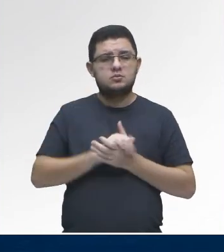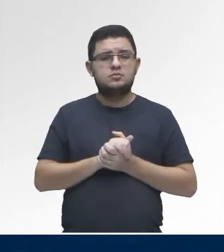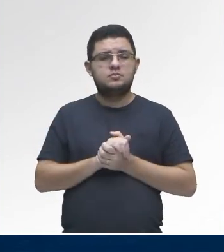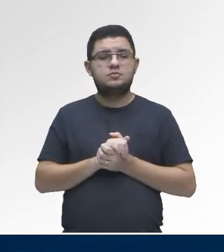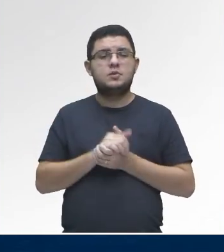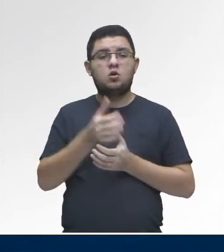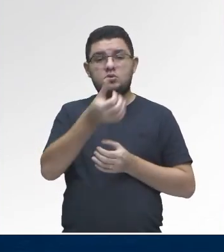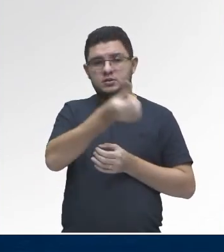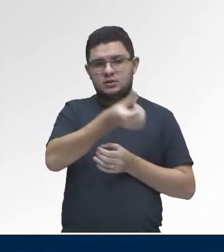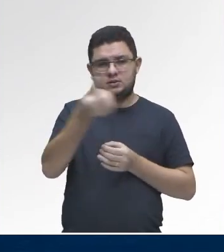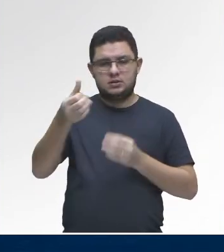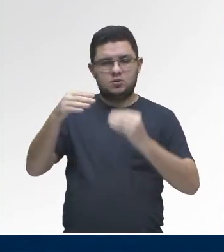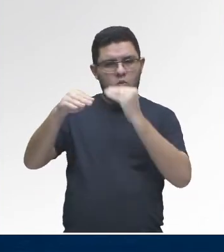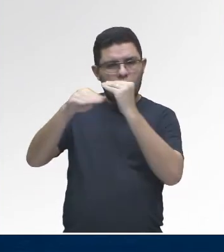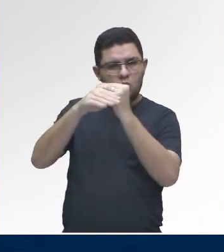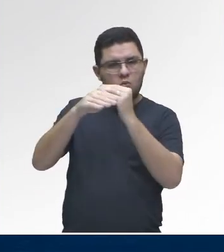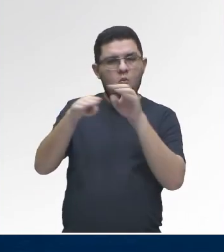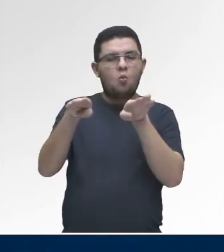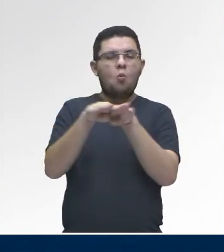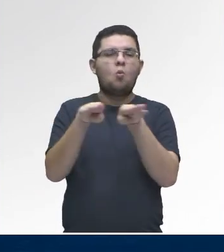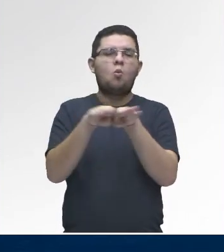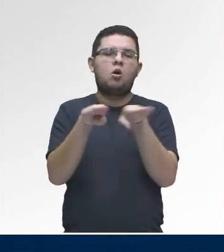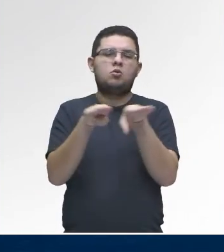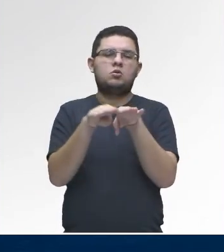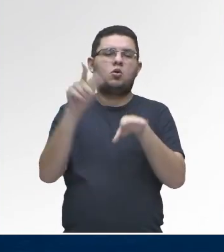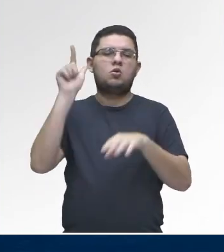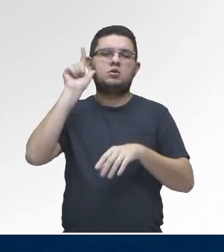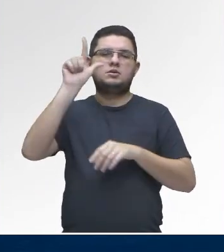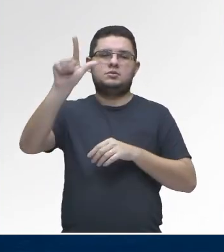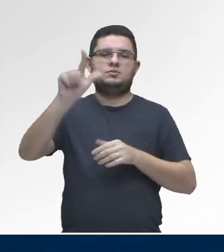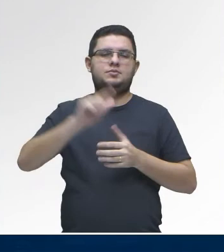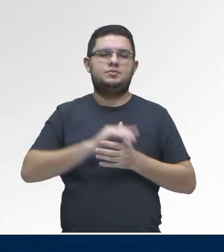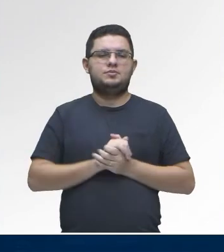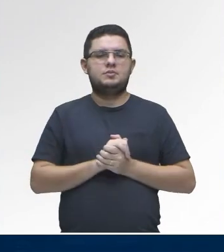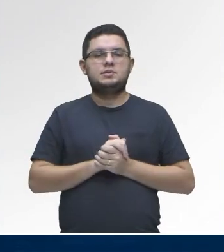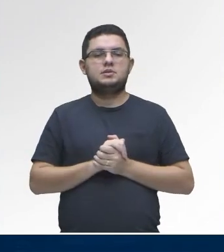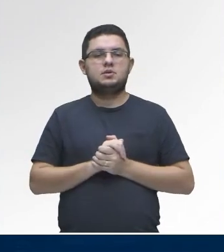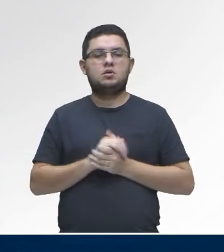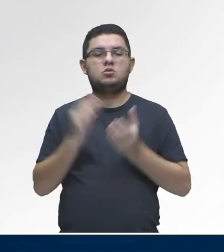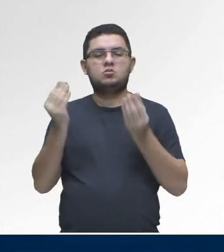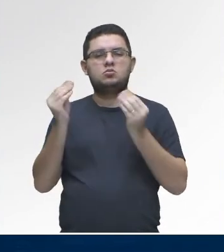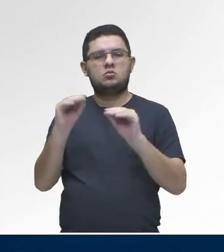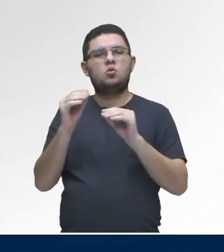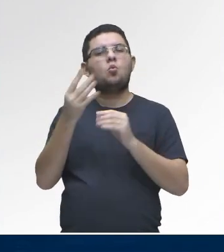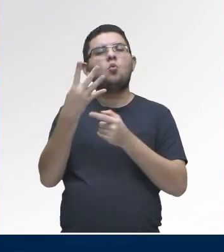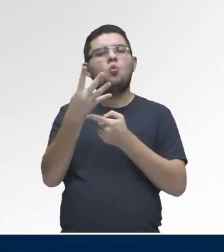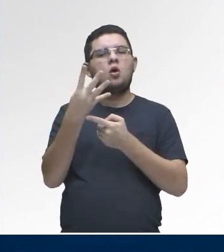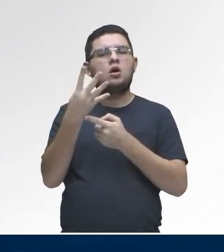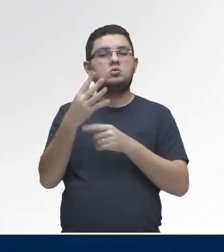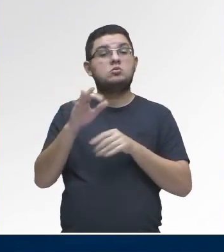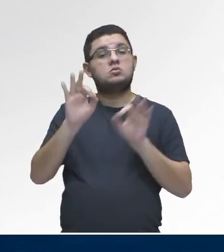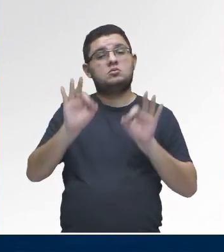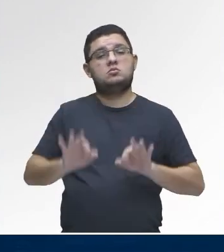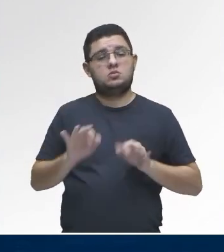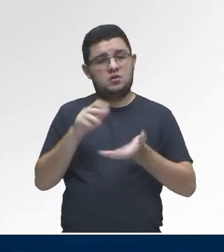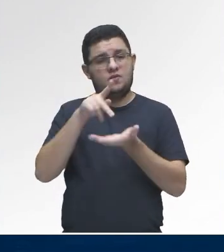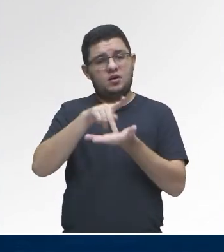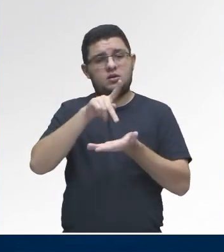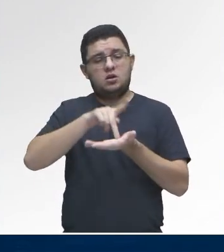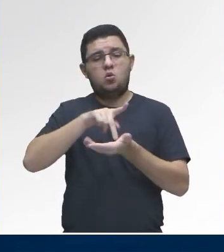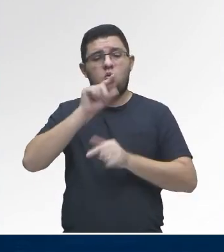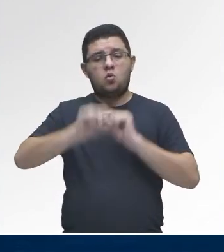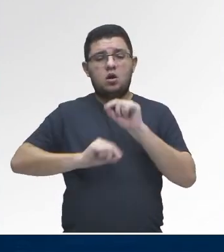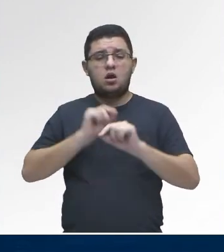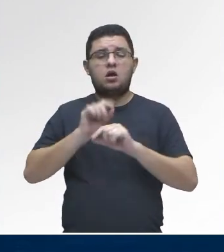o outro lado. Então, o número que eu coloquei aqui, que é o 4, ele vai ser